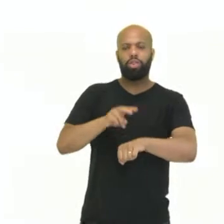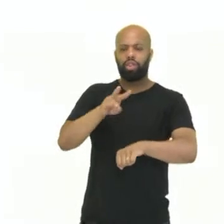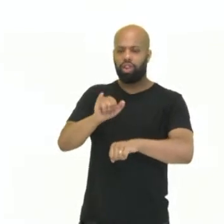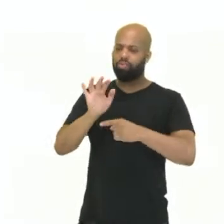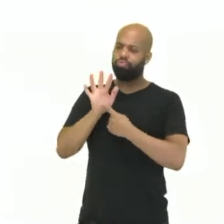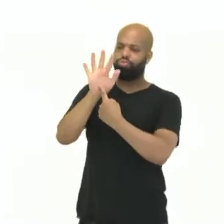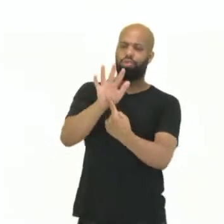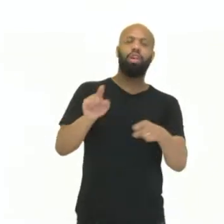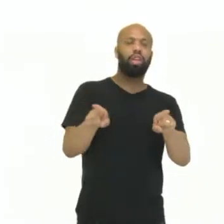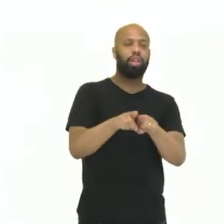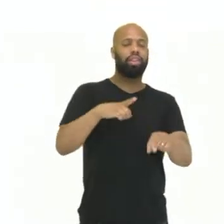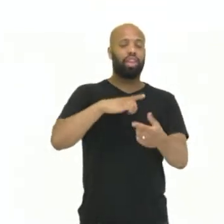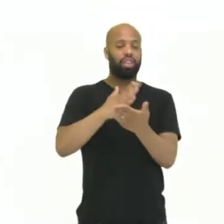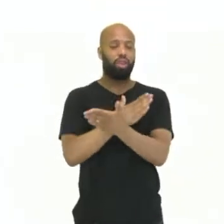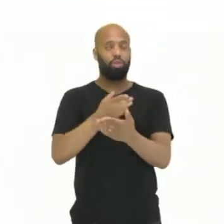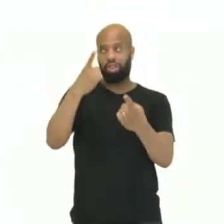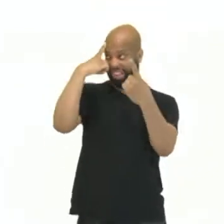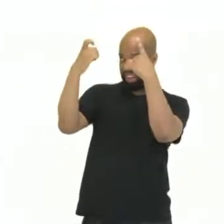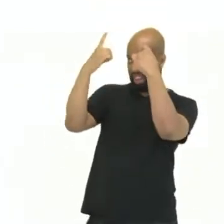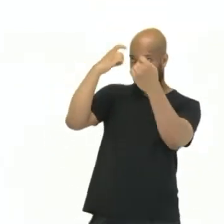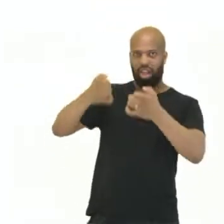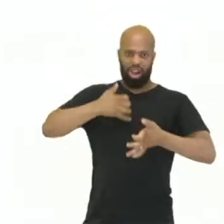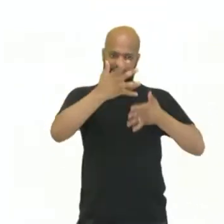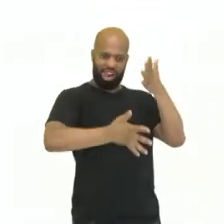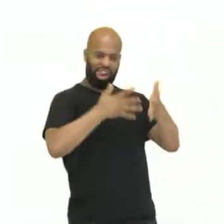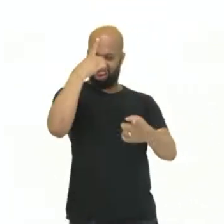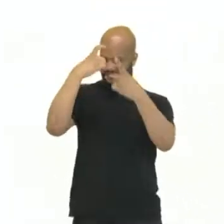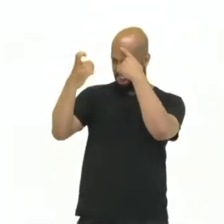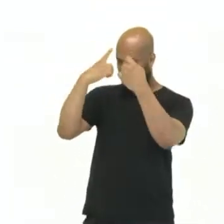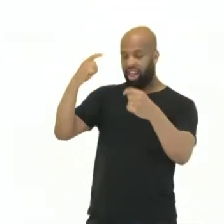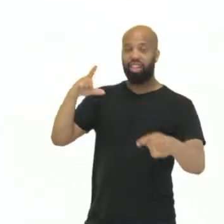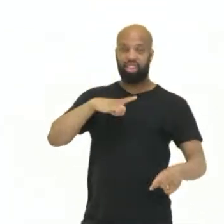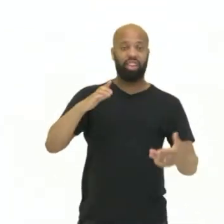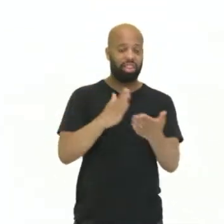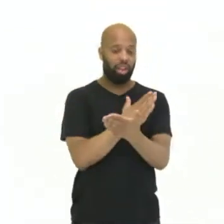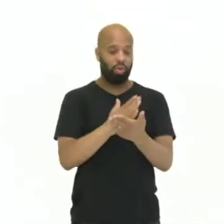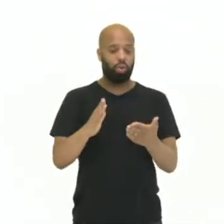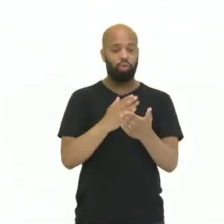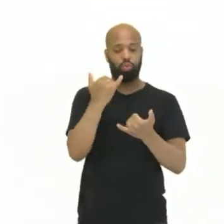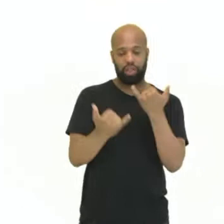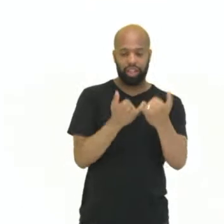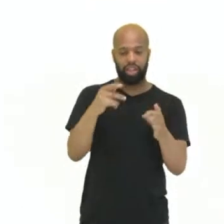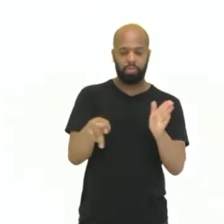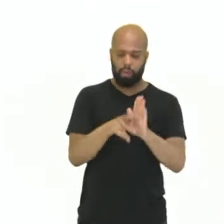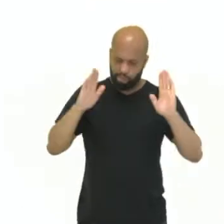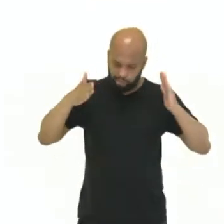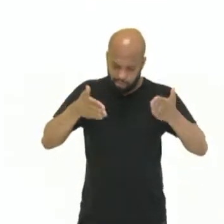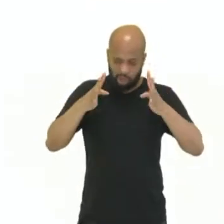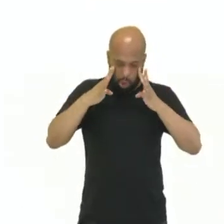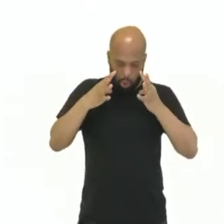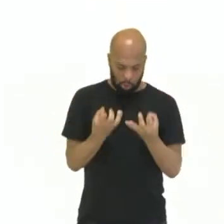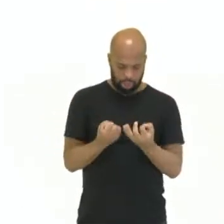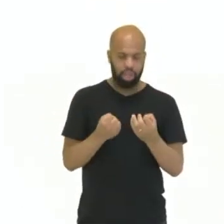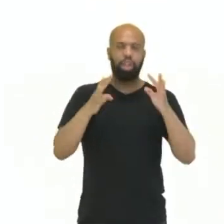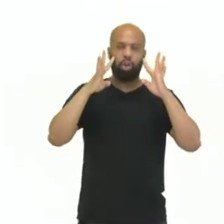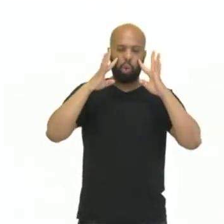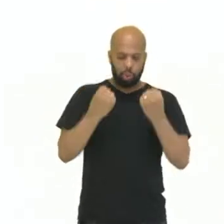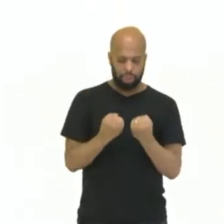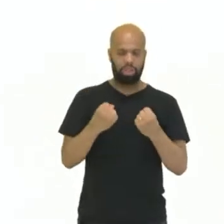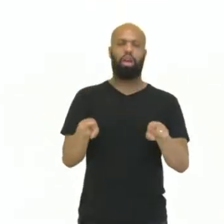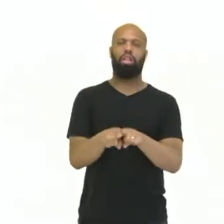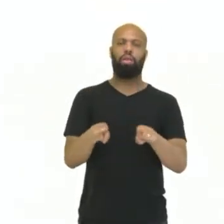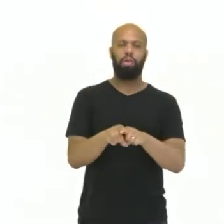buscam improviso por meio da fala, outros para concentração e etc, né? Então, assim como a professora falou da fala, do